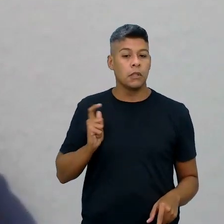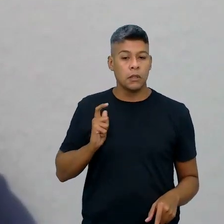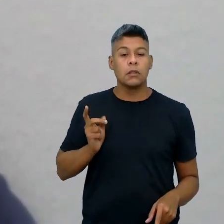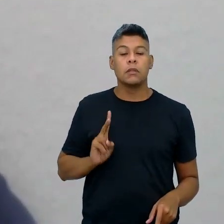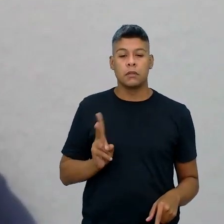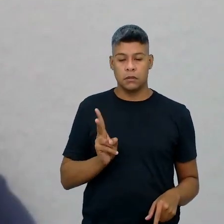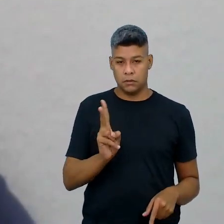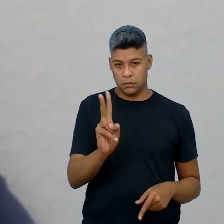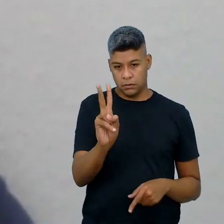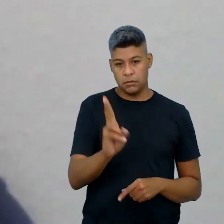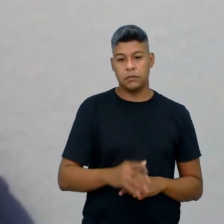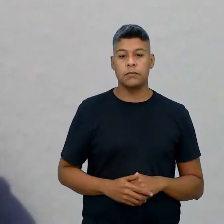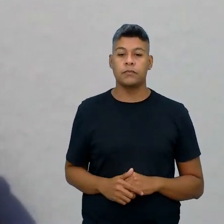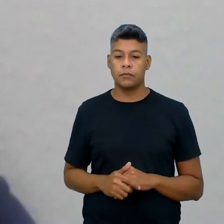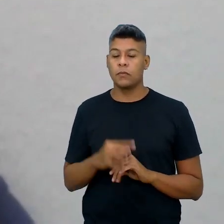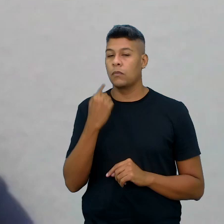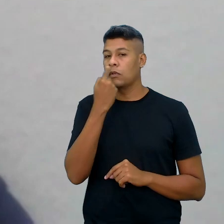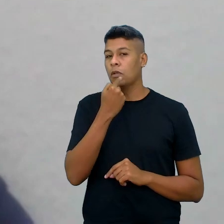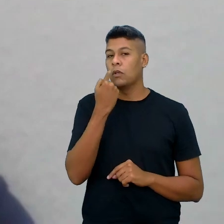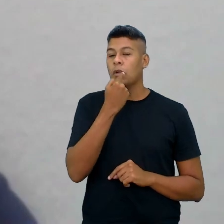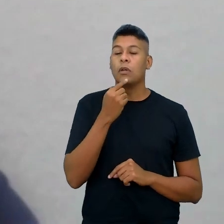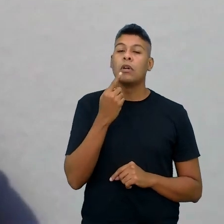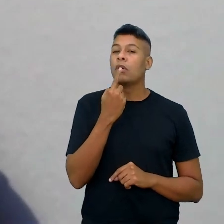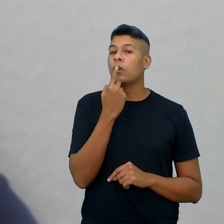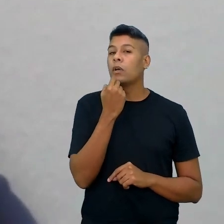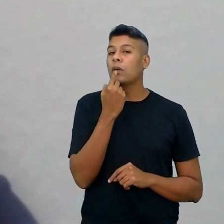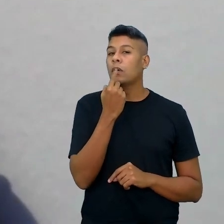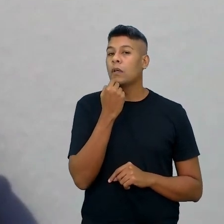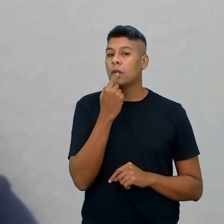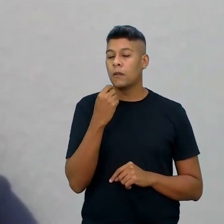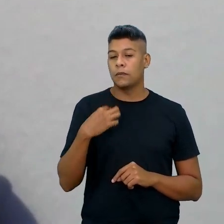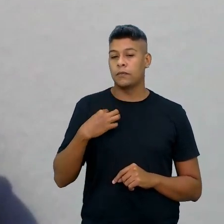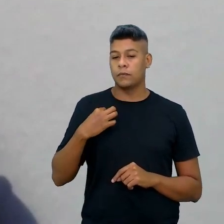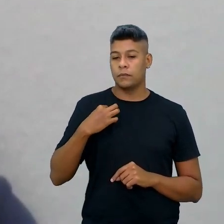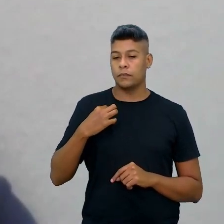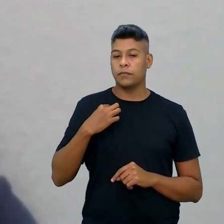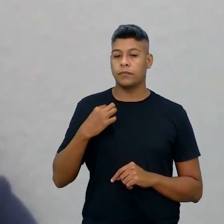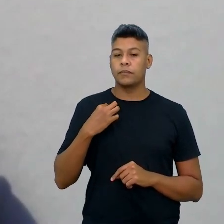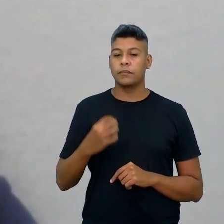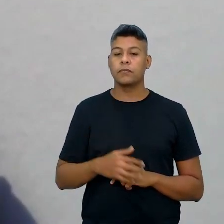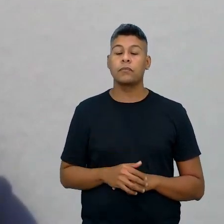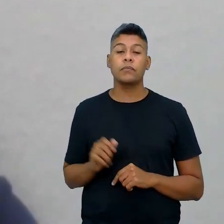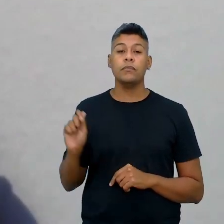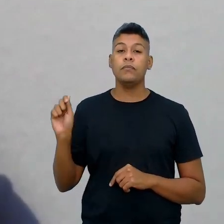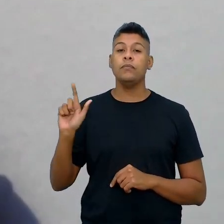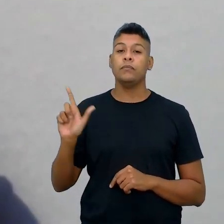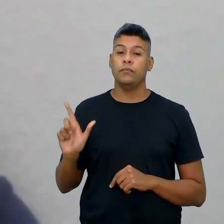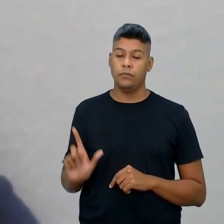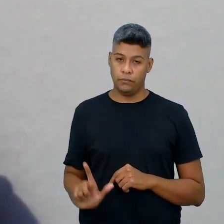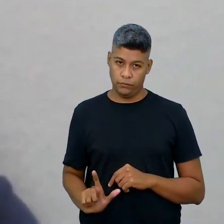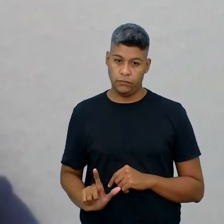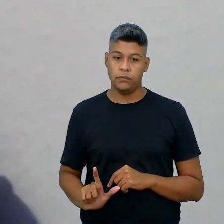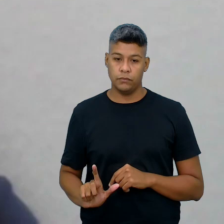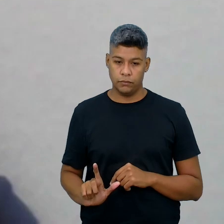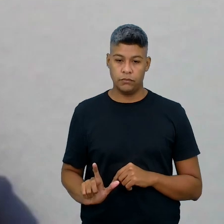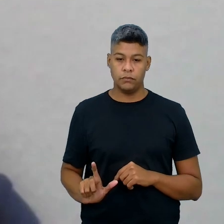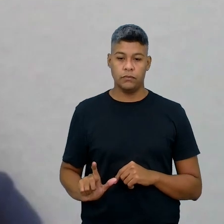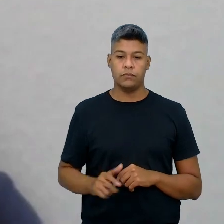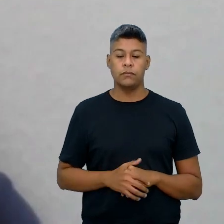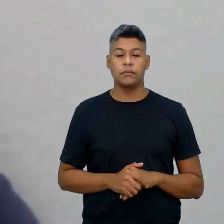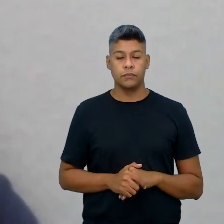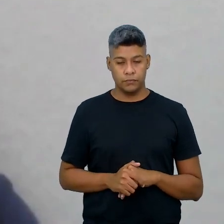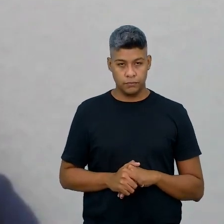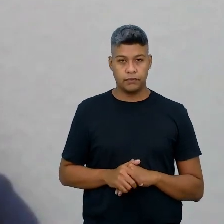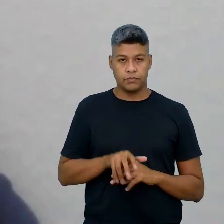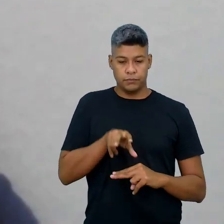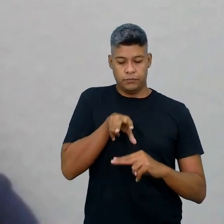de brincos dourados, eu uso batom vermelho, e eu estou vestida com uma camiseta azul, com a bandeira de Pernambuco. Eu